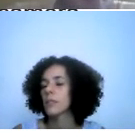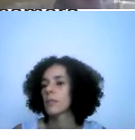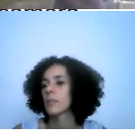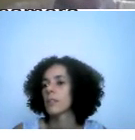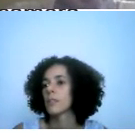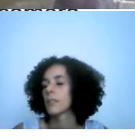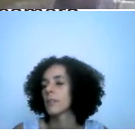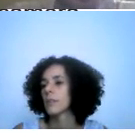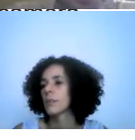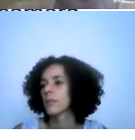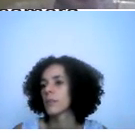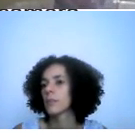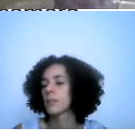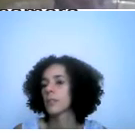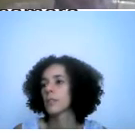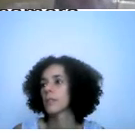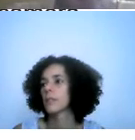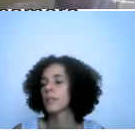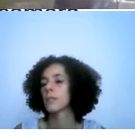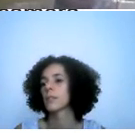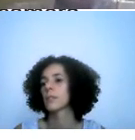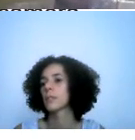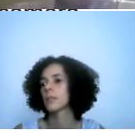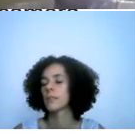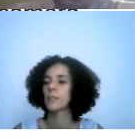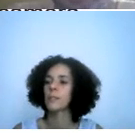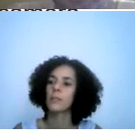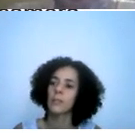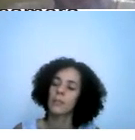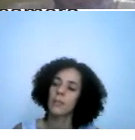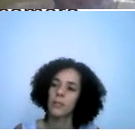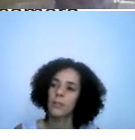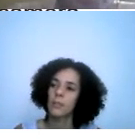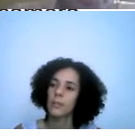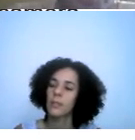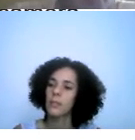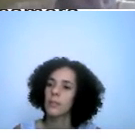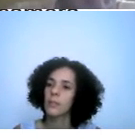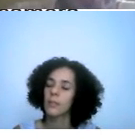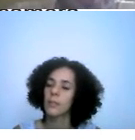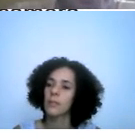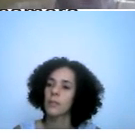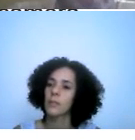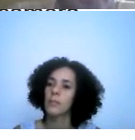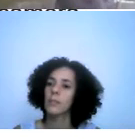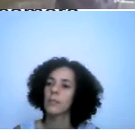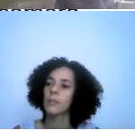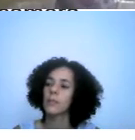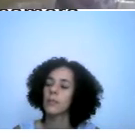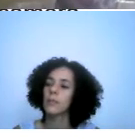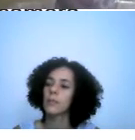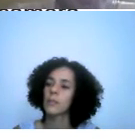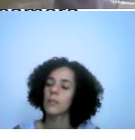por ocorrerem em pelo menos 3 estados ou por terem pelo menos 10 registros. E, por fim, as espécies de